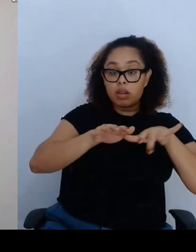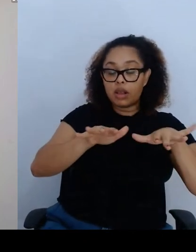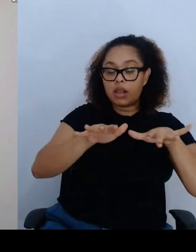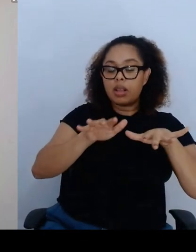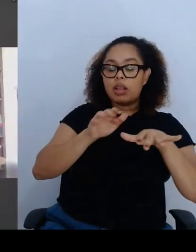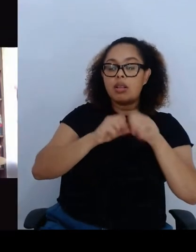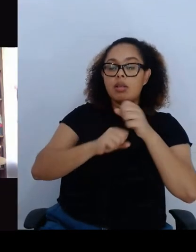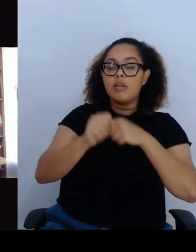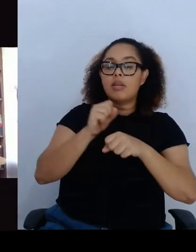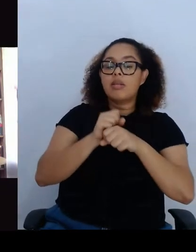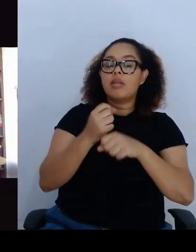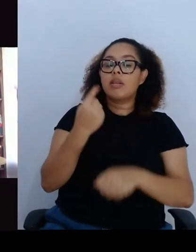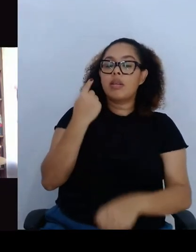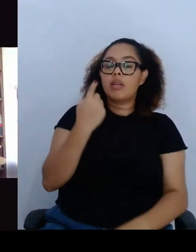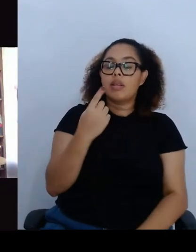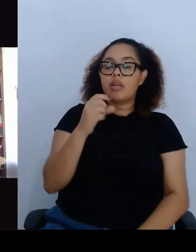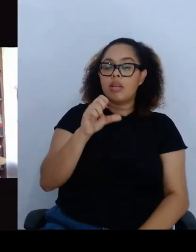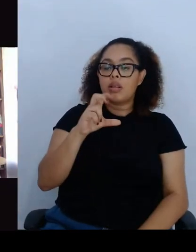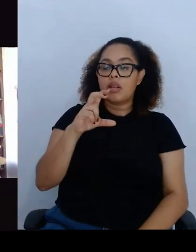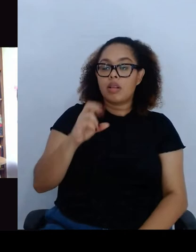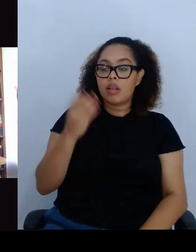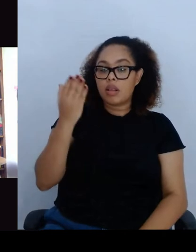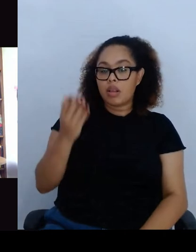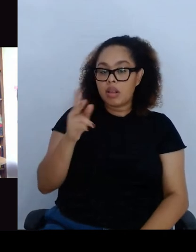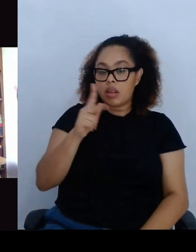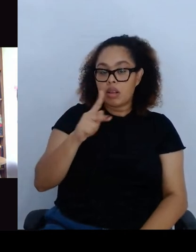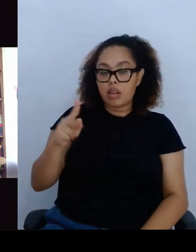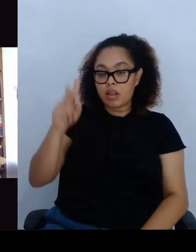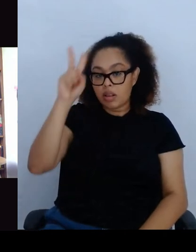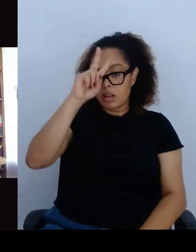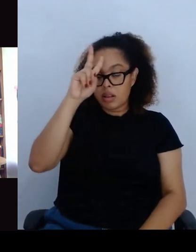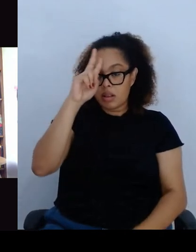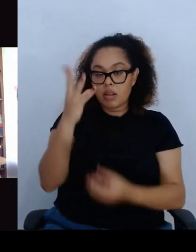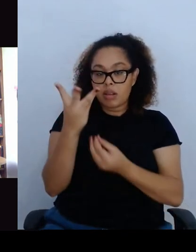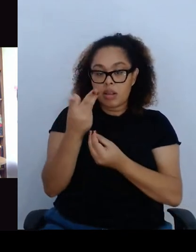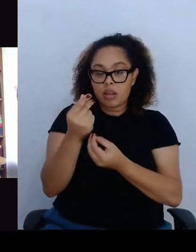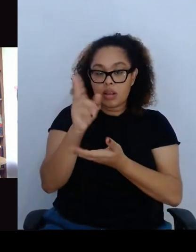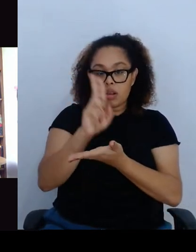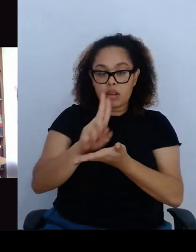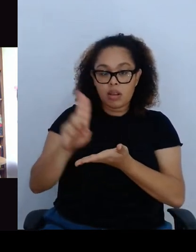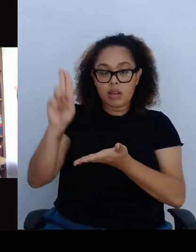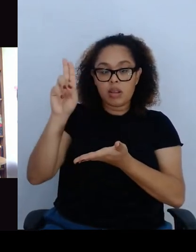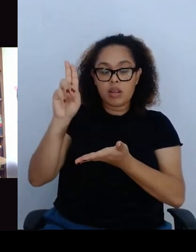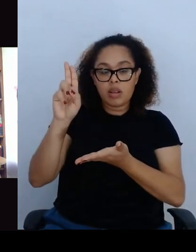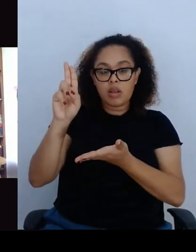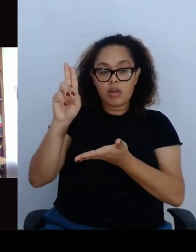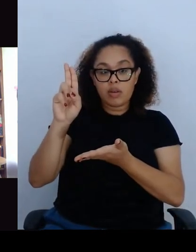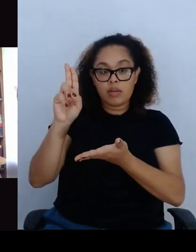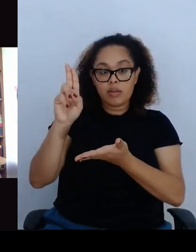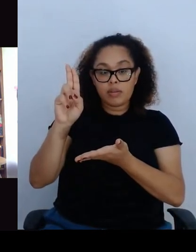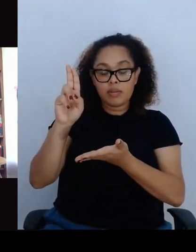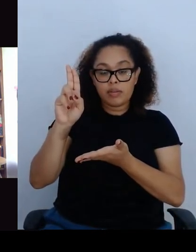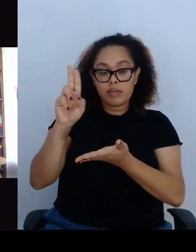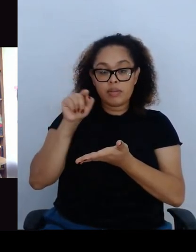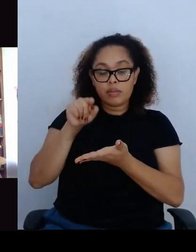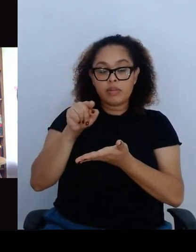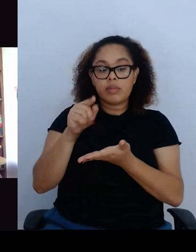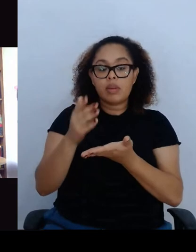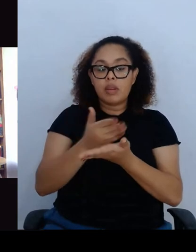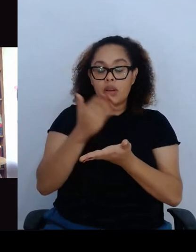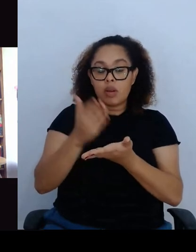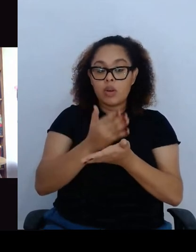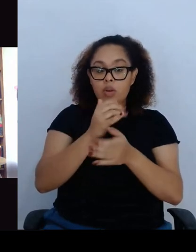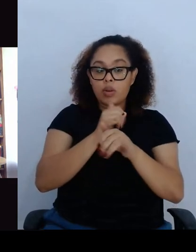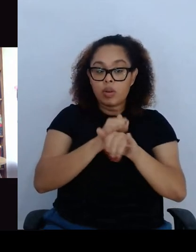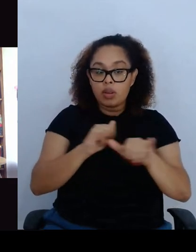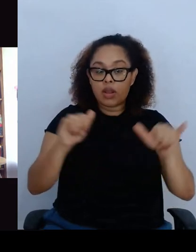Gregory Sater é professor de história da arte na University of benignon publicou o livro Arte e